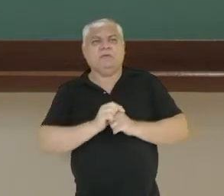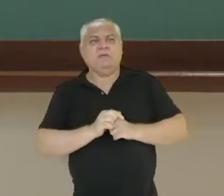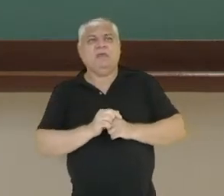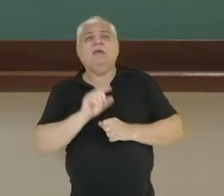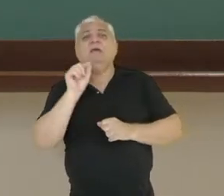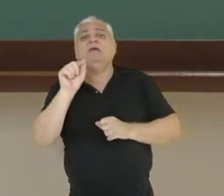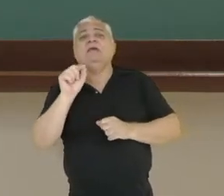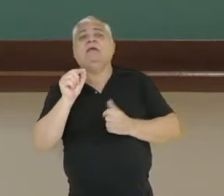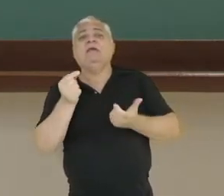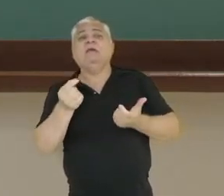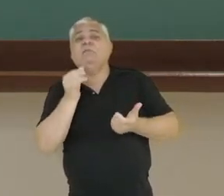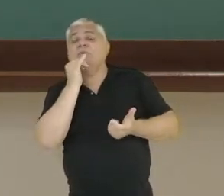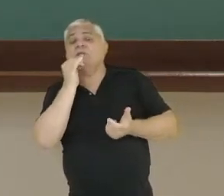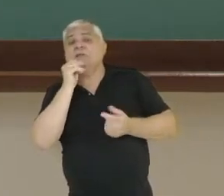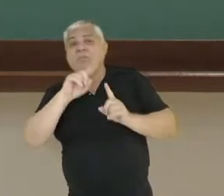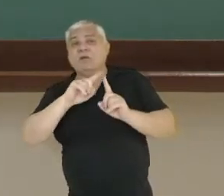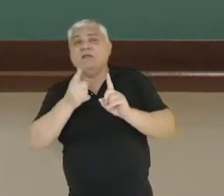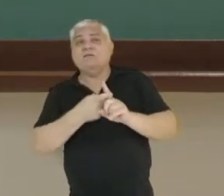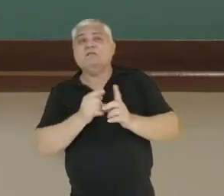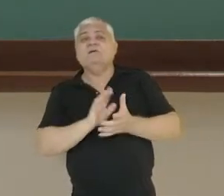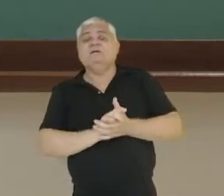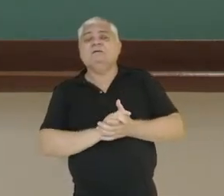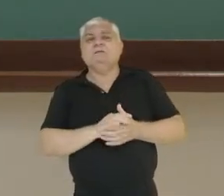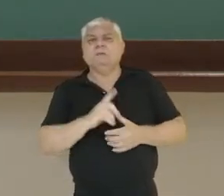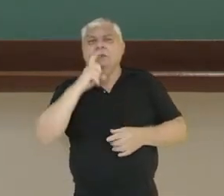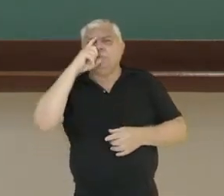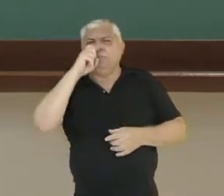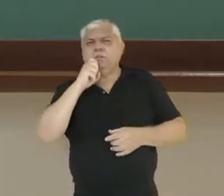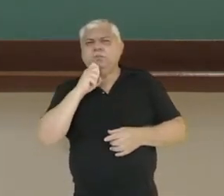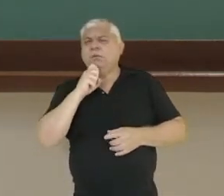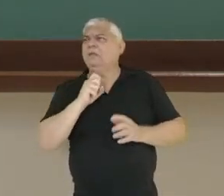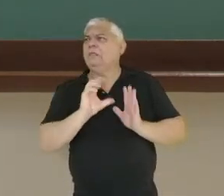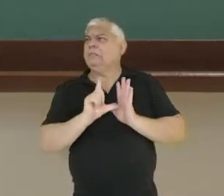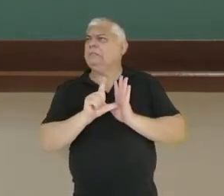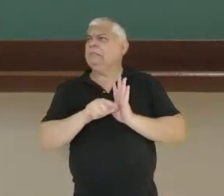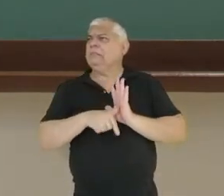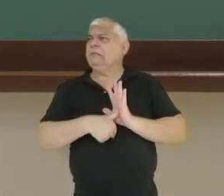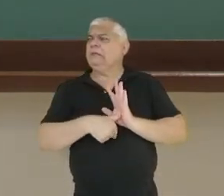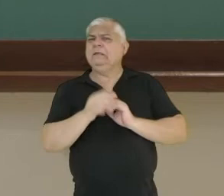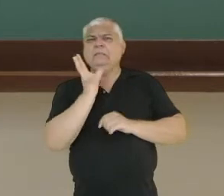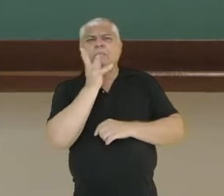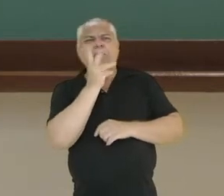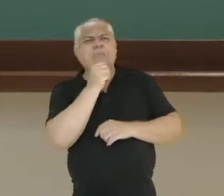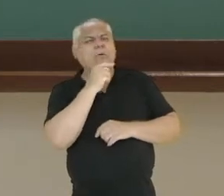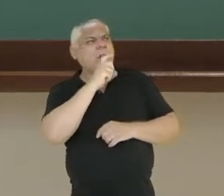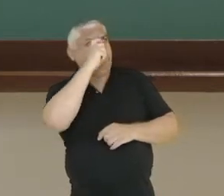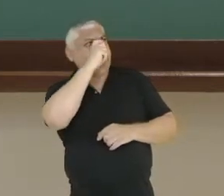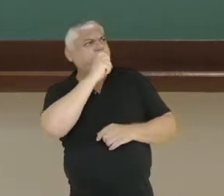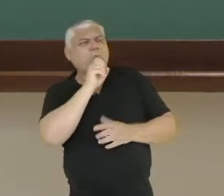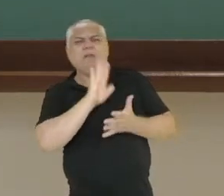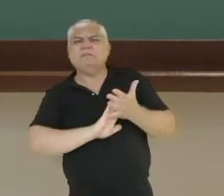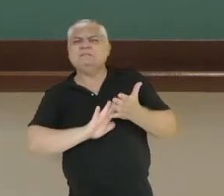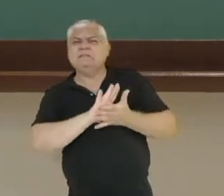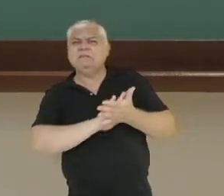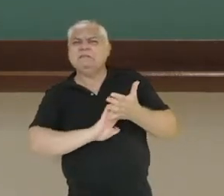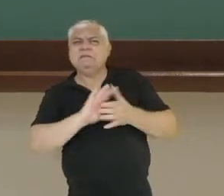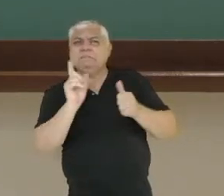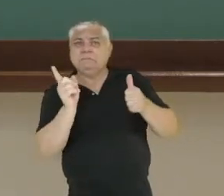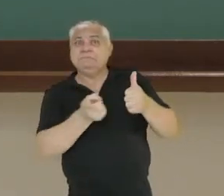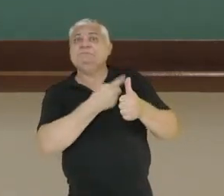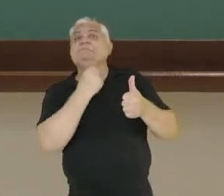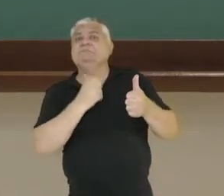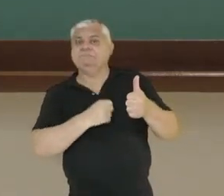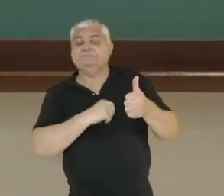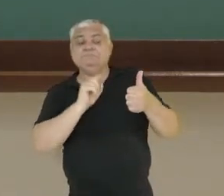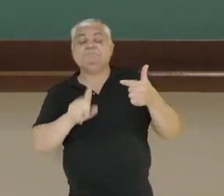Se ela está grávida, é o atraso na menstruação. Então, isso seria o primeiro sinal. Mas ele vem acompanhado